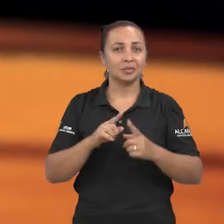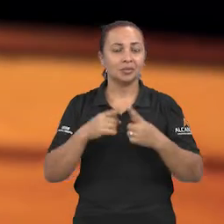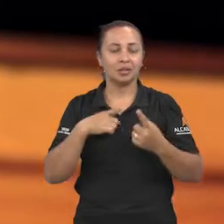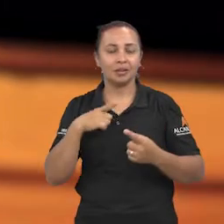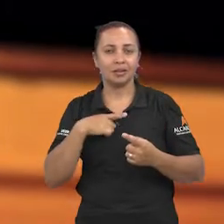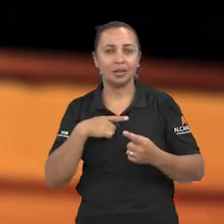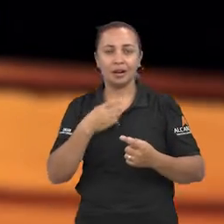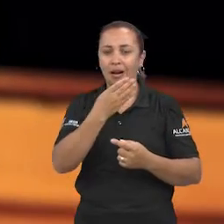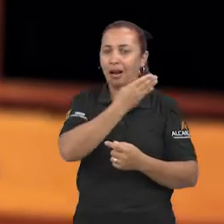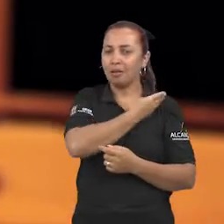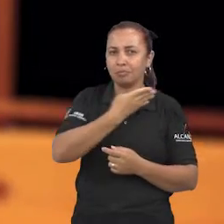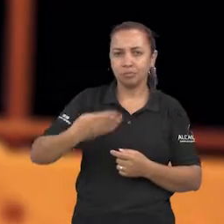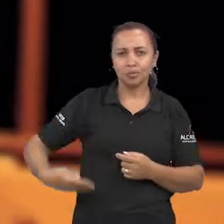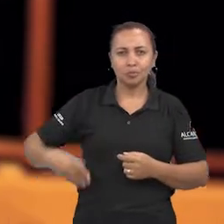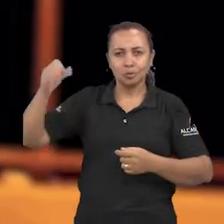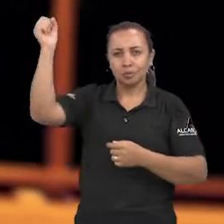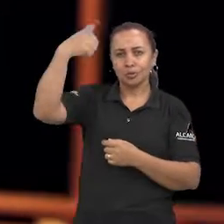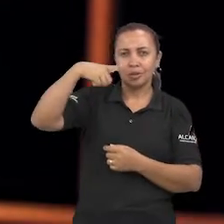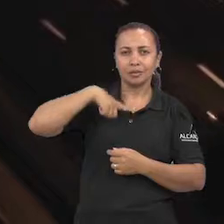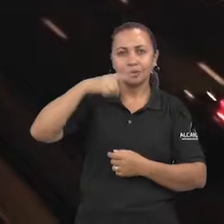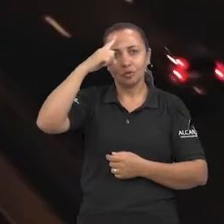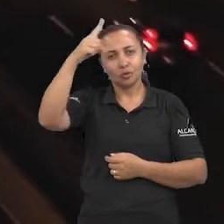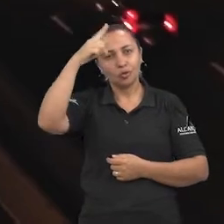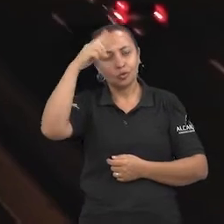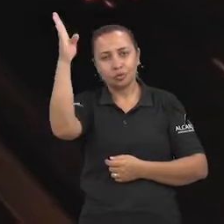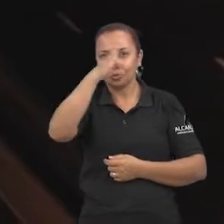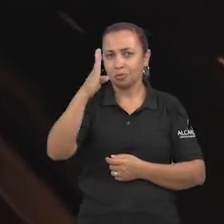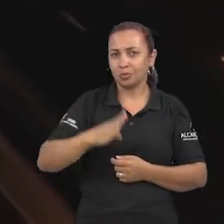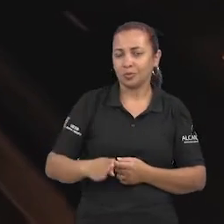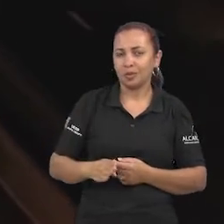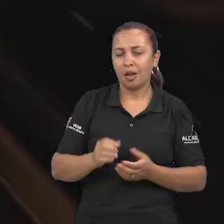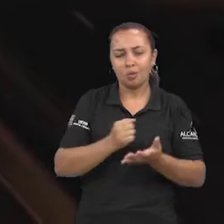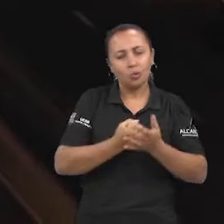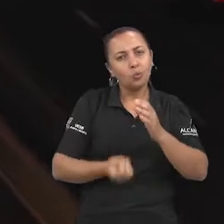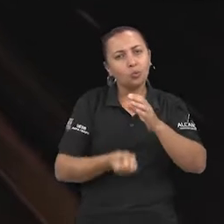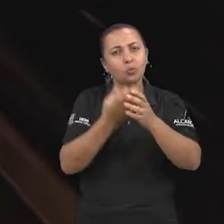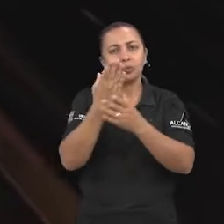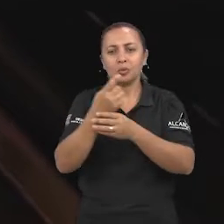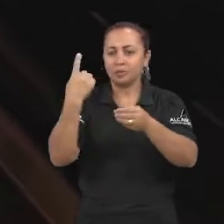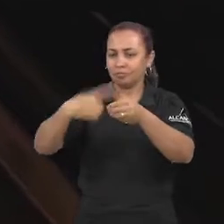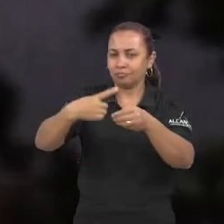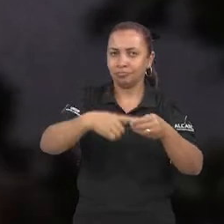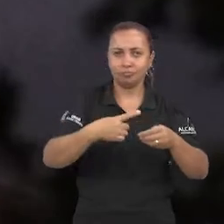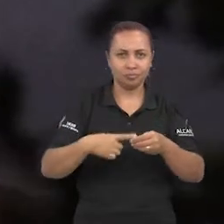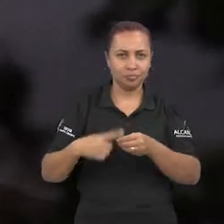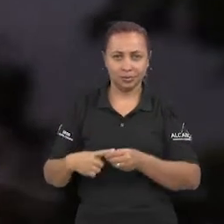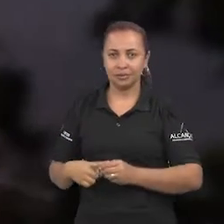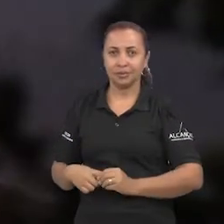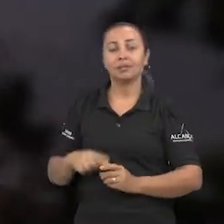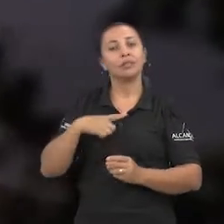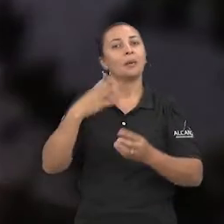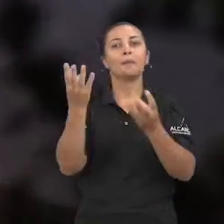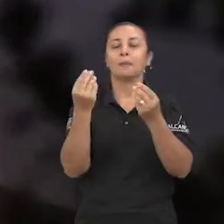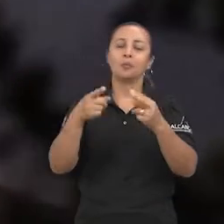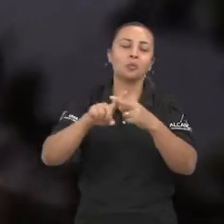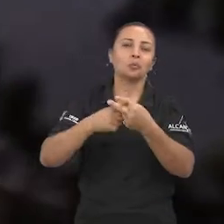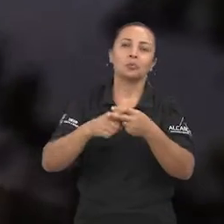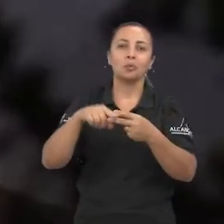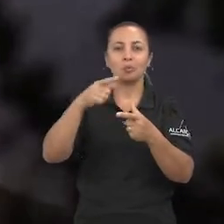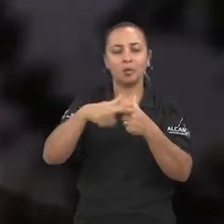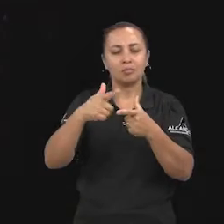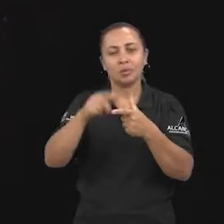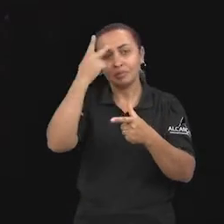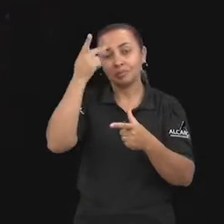Apesar da iluminação pública fazer parte do cotidiano dos brasileiros, desde o surgimento das cidades, ainda há muitos problemas para